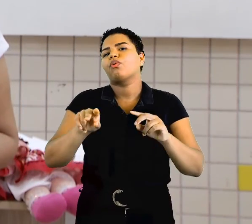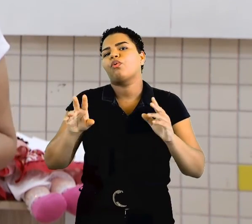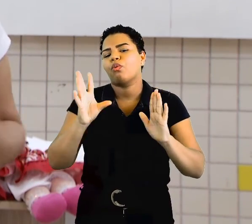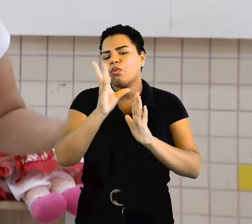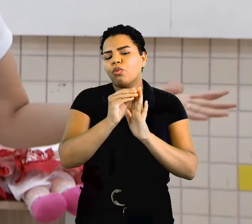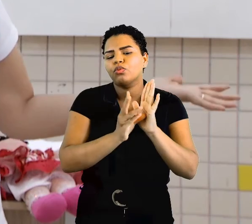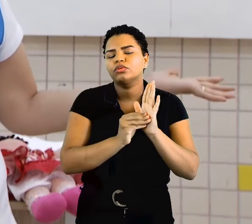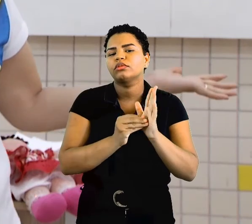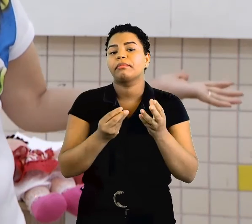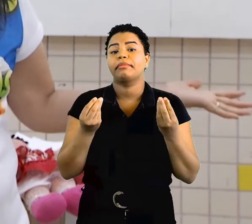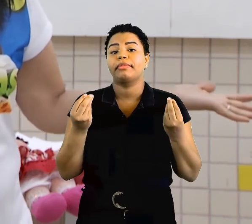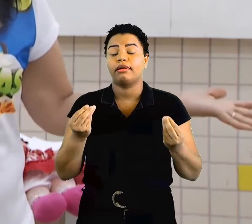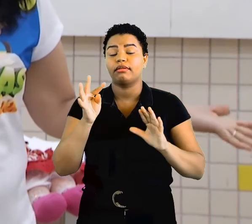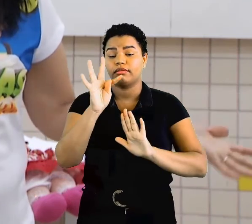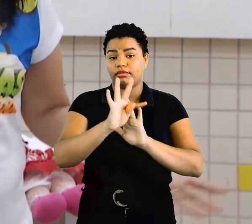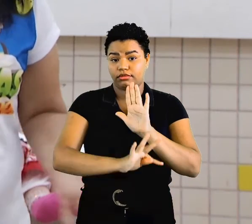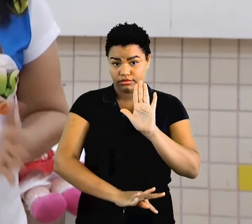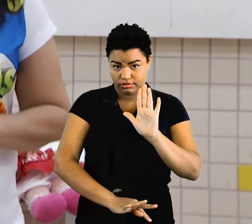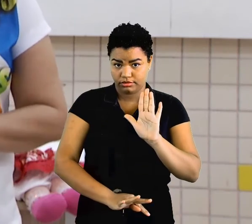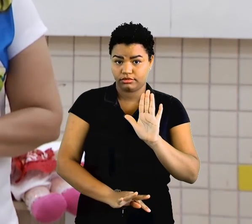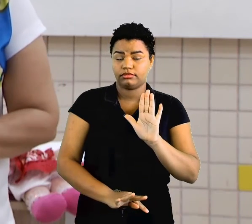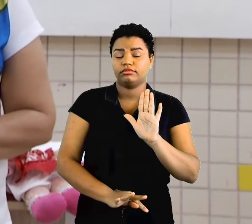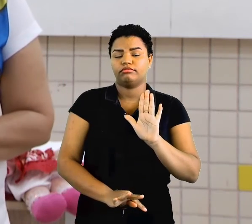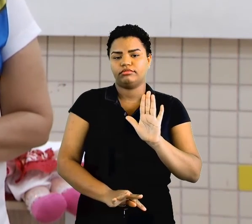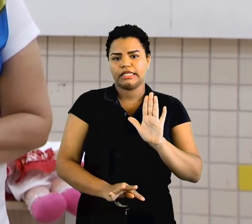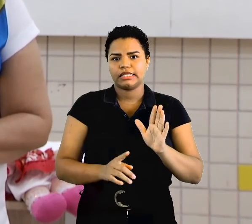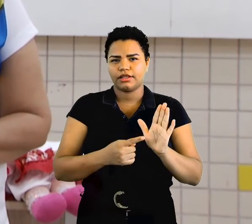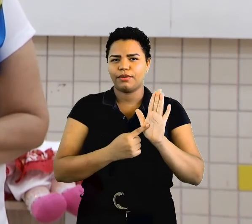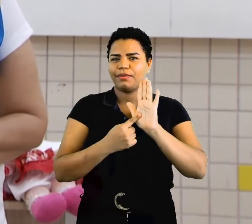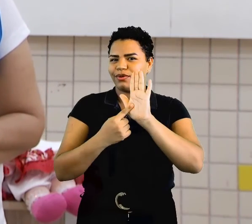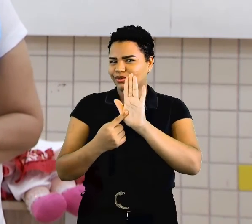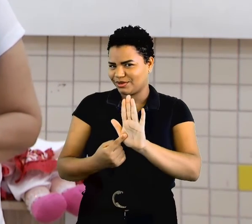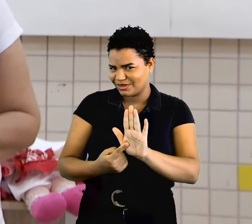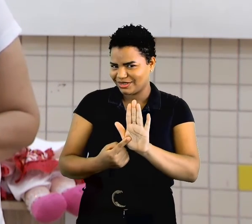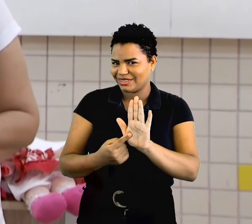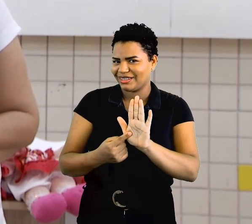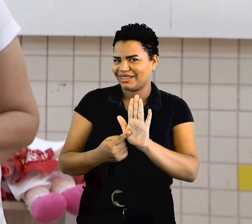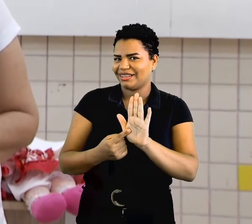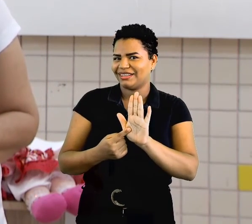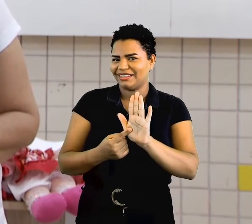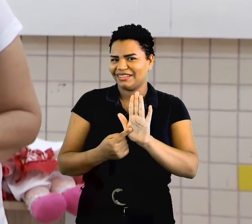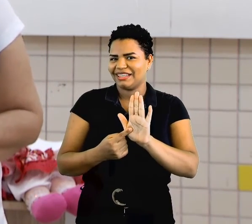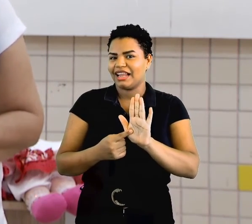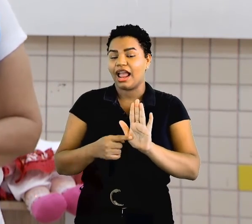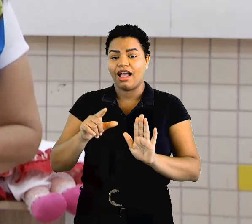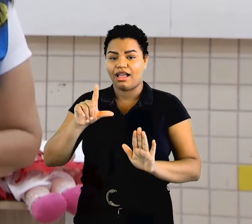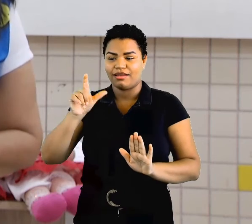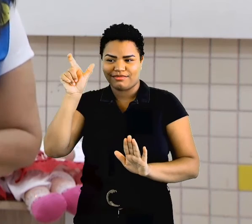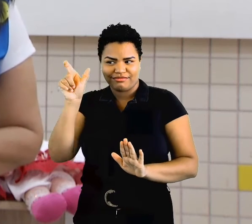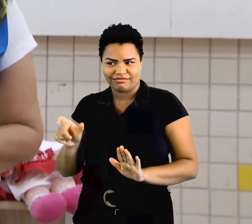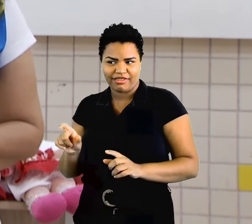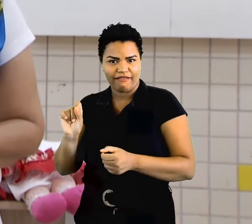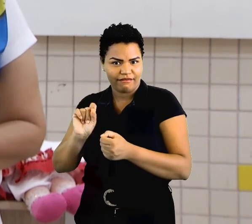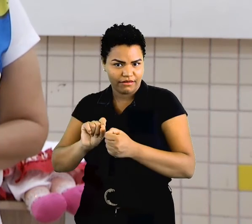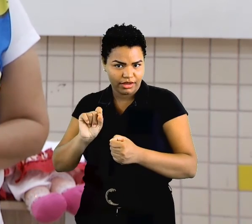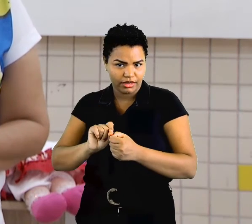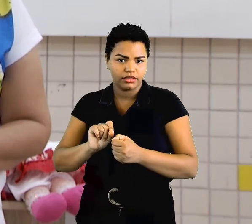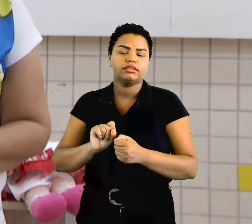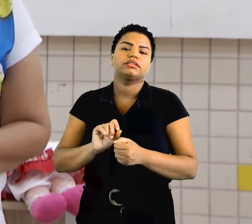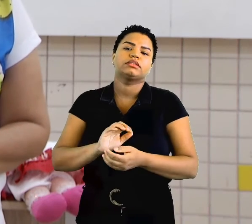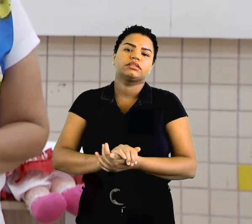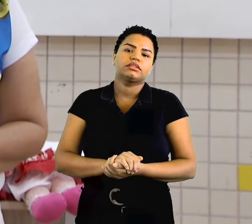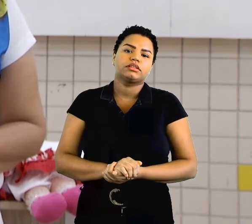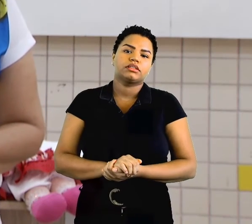texto. Fui até a Laís, mostrei para ela, para vocês aqui o que ela construiu. A receita eu não